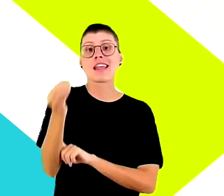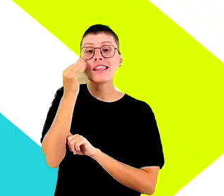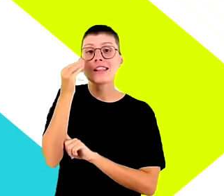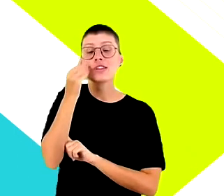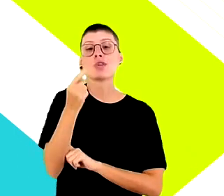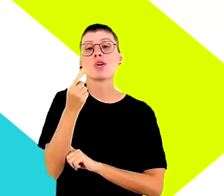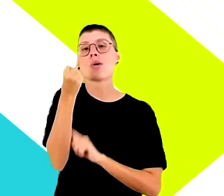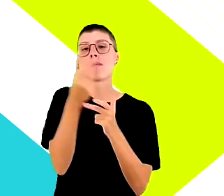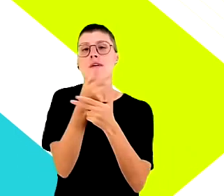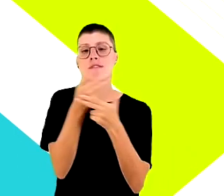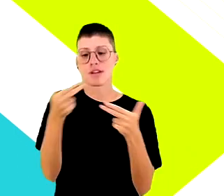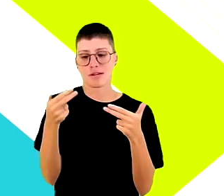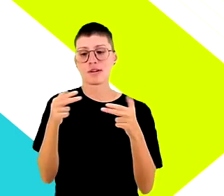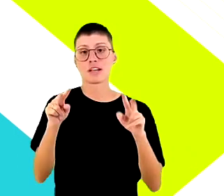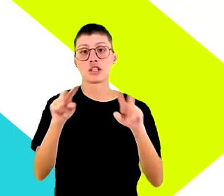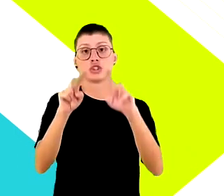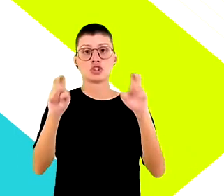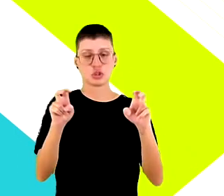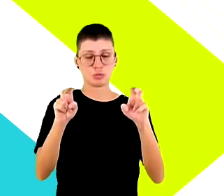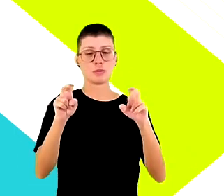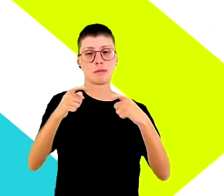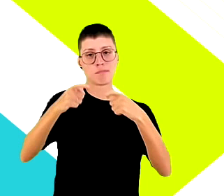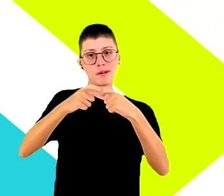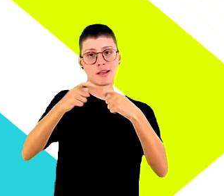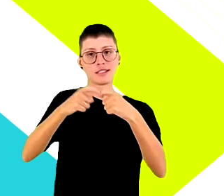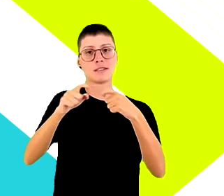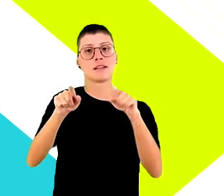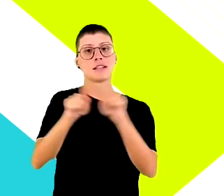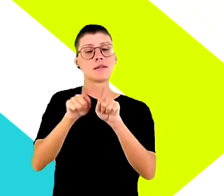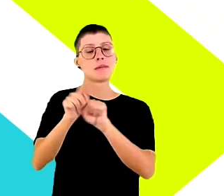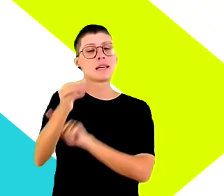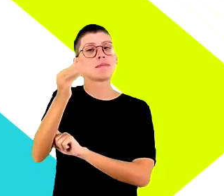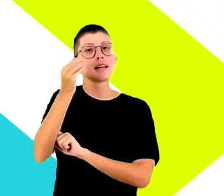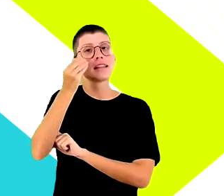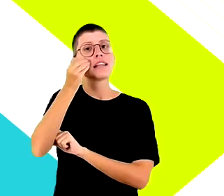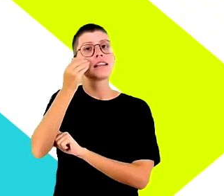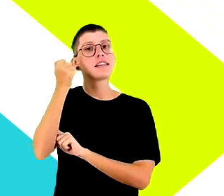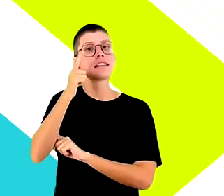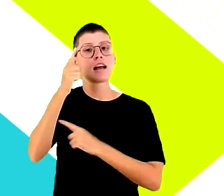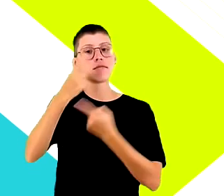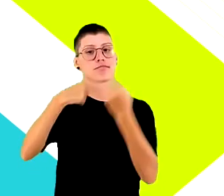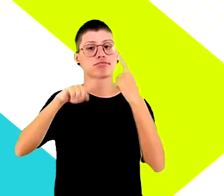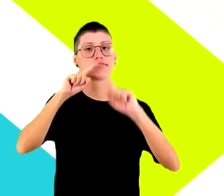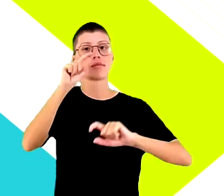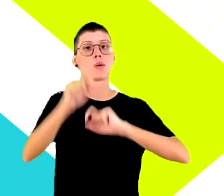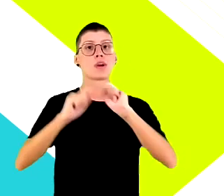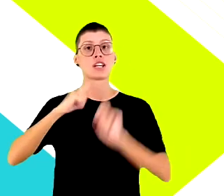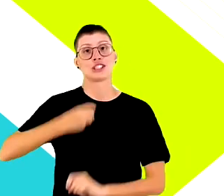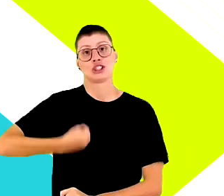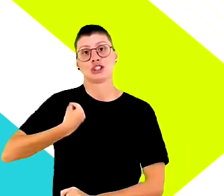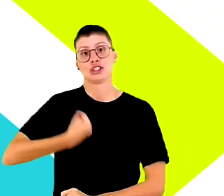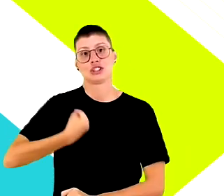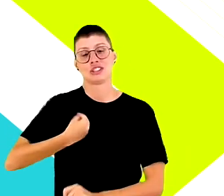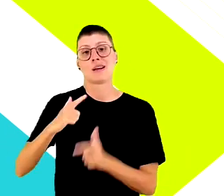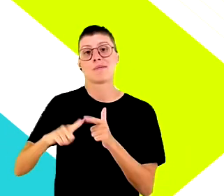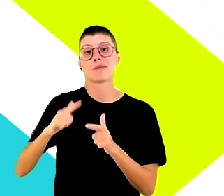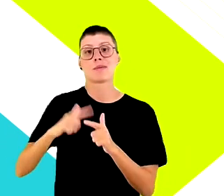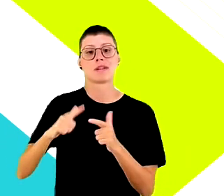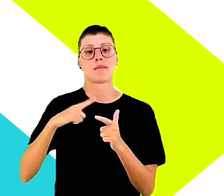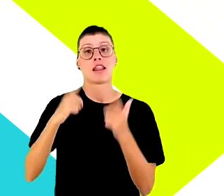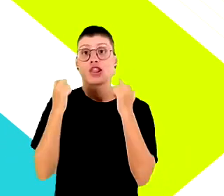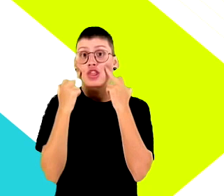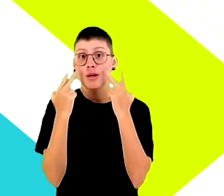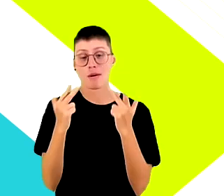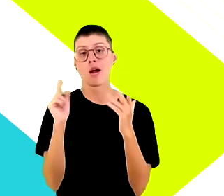time médico, para tentar unificar os atendimentos que existiam. Então, um problema que existe muito, que é muito comum, é você